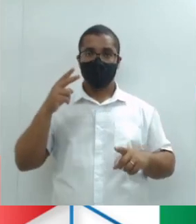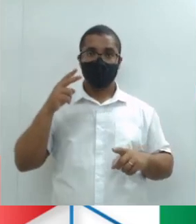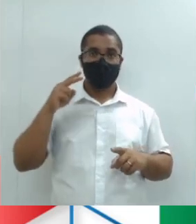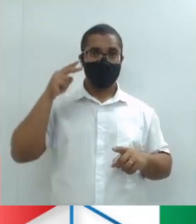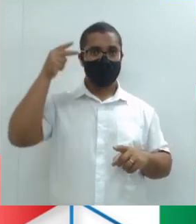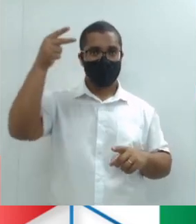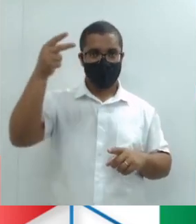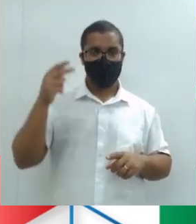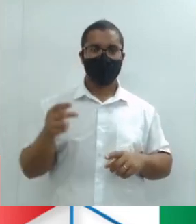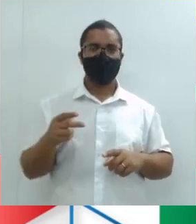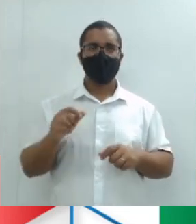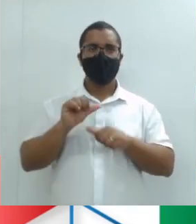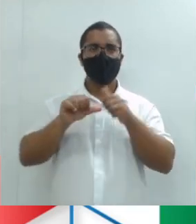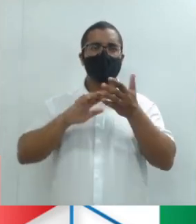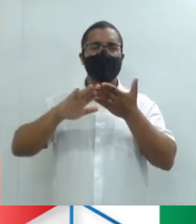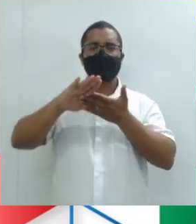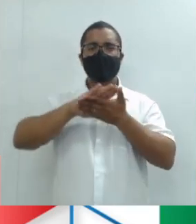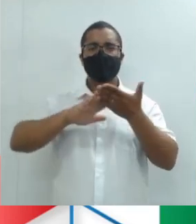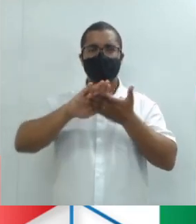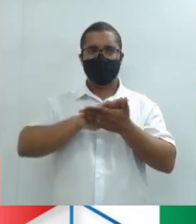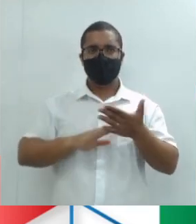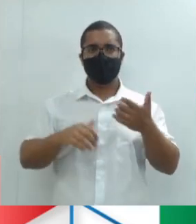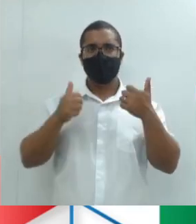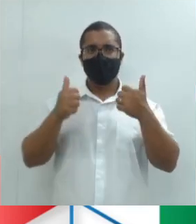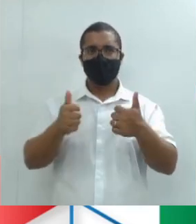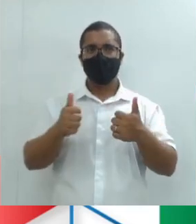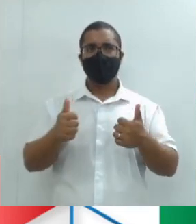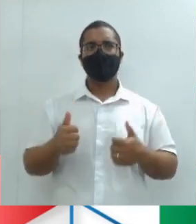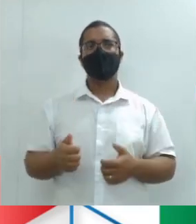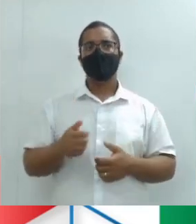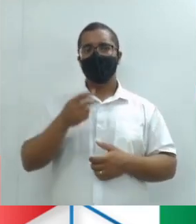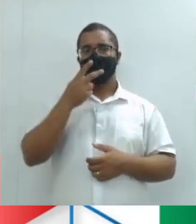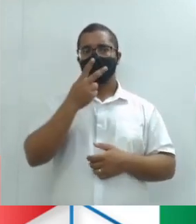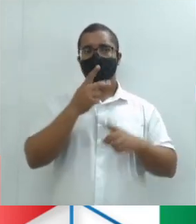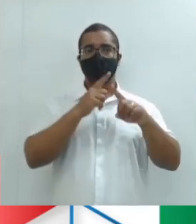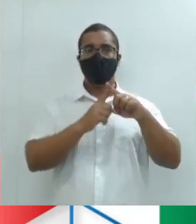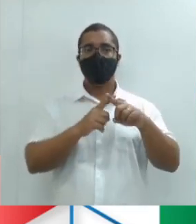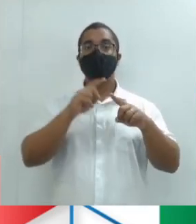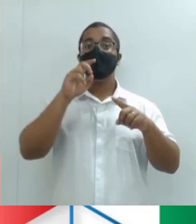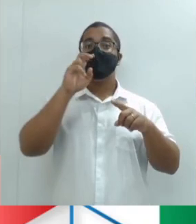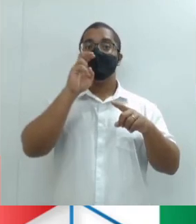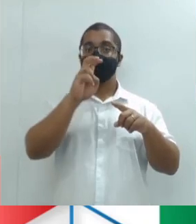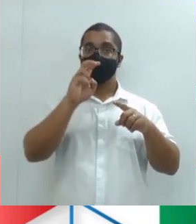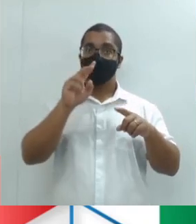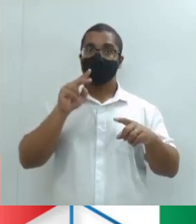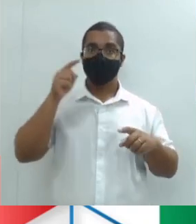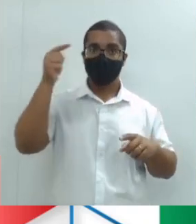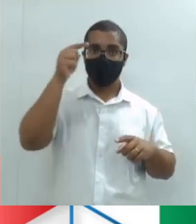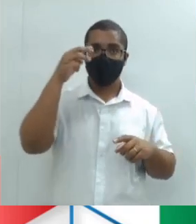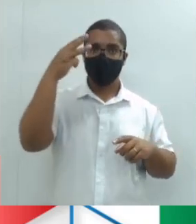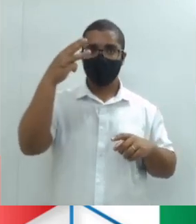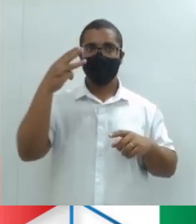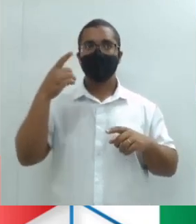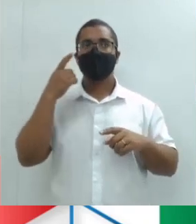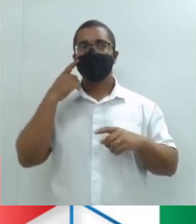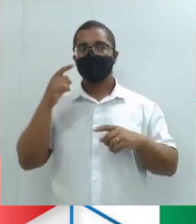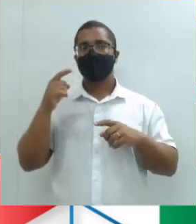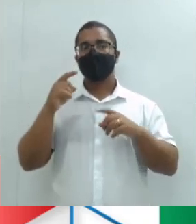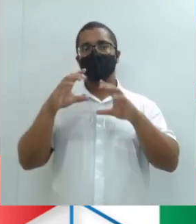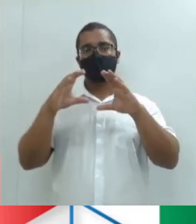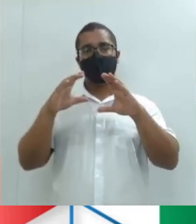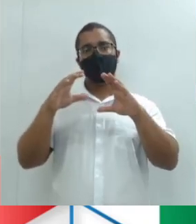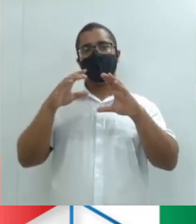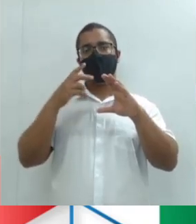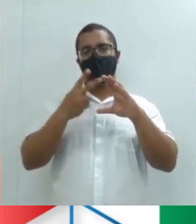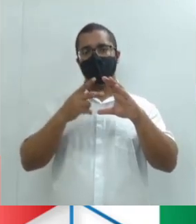quadrado. Não altera absolutamente nada. 2 vezes 5 elevado a menos 3, 2 elevado a menos 3 vezes 5 elevado